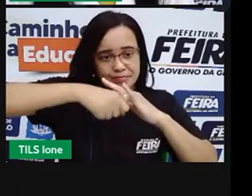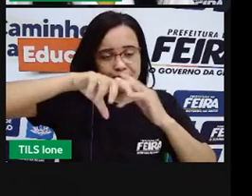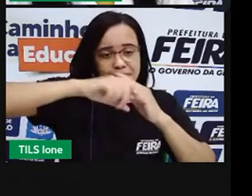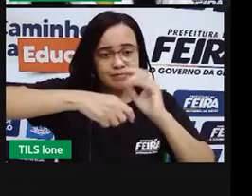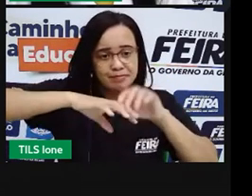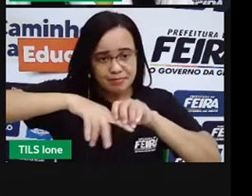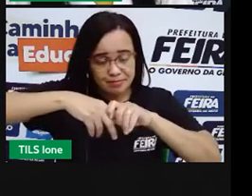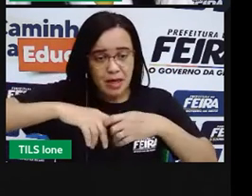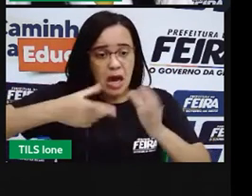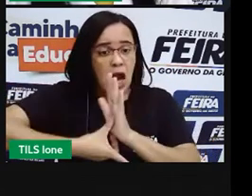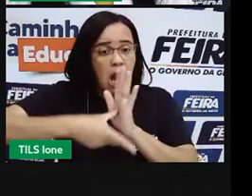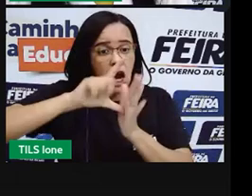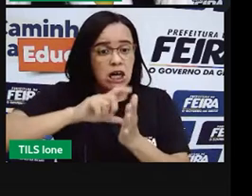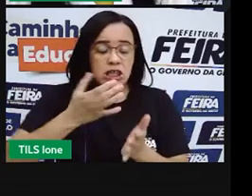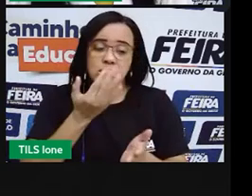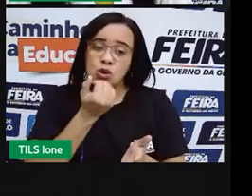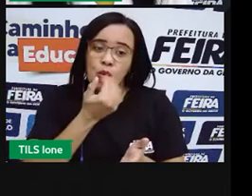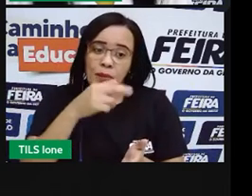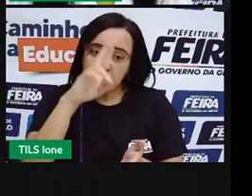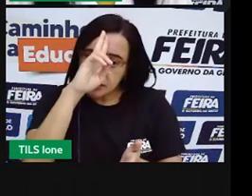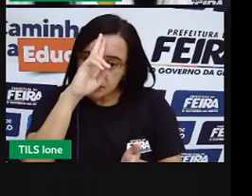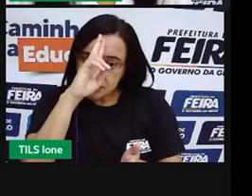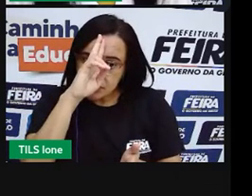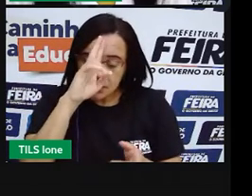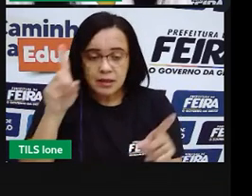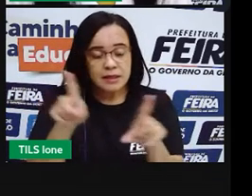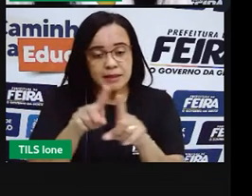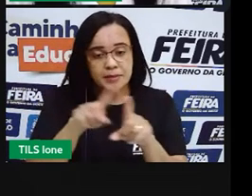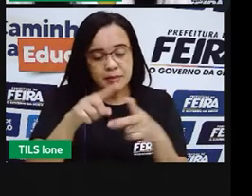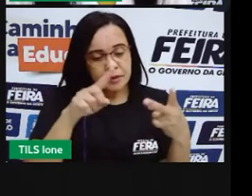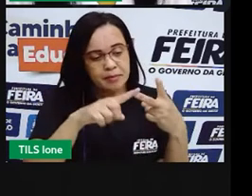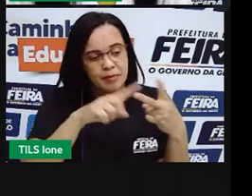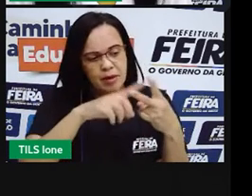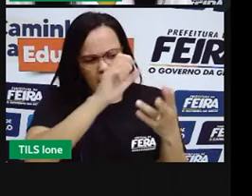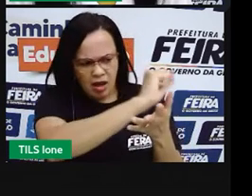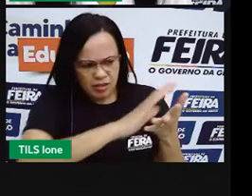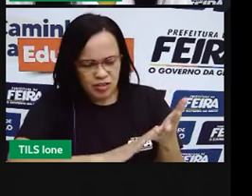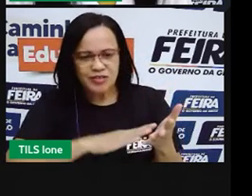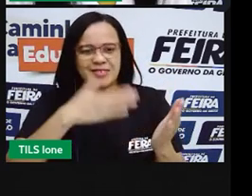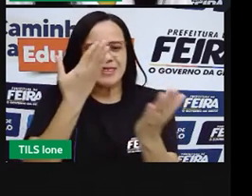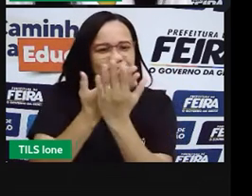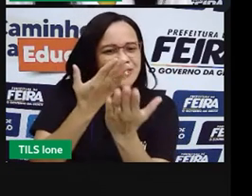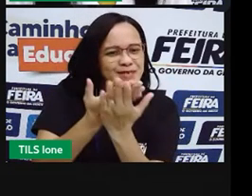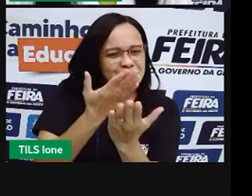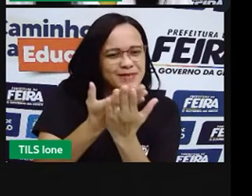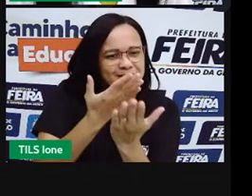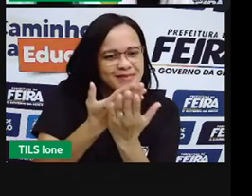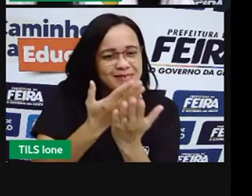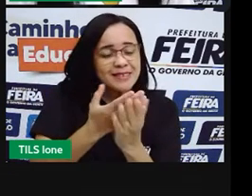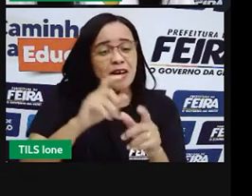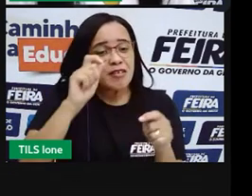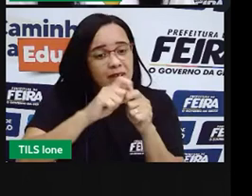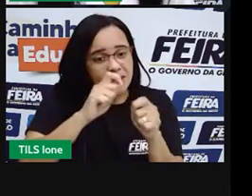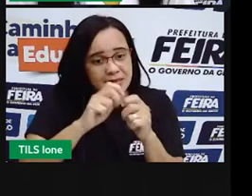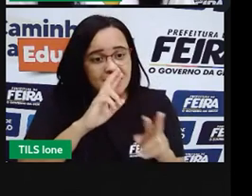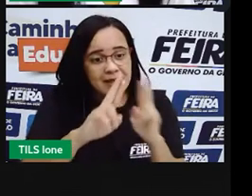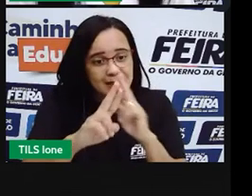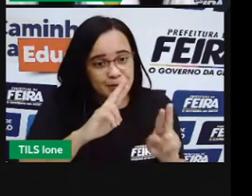e o lar E aí e